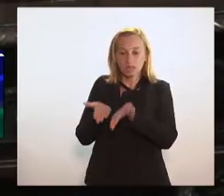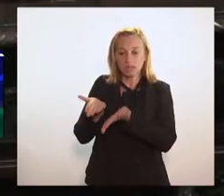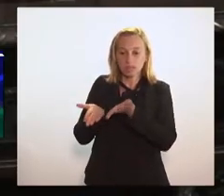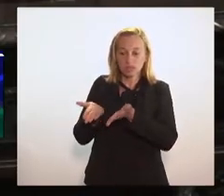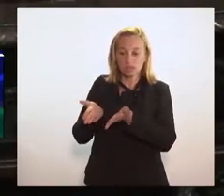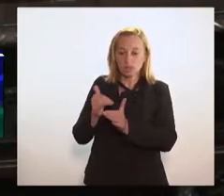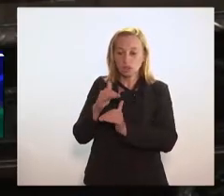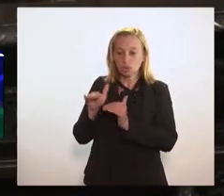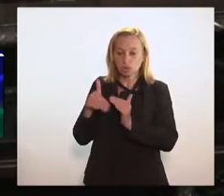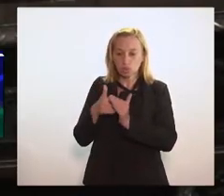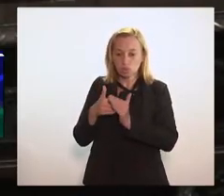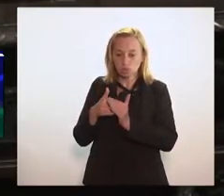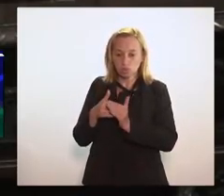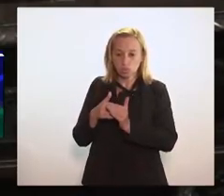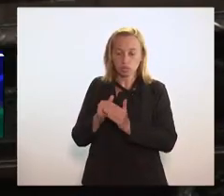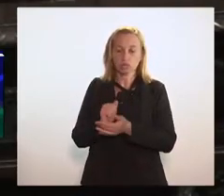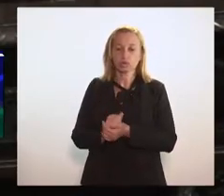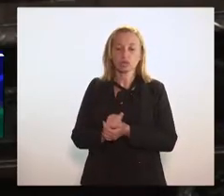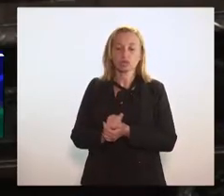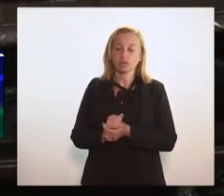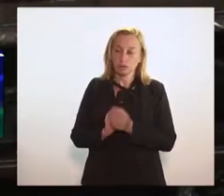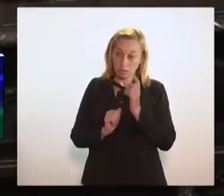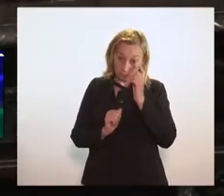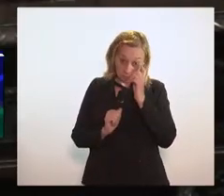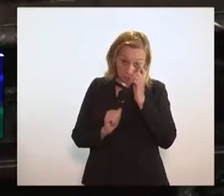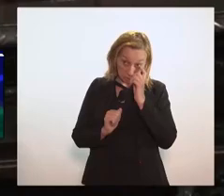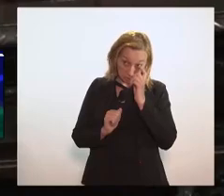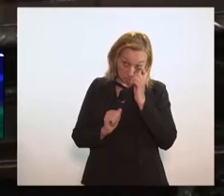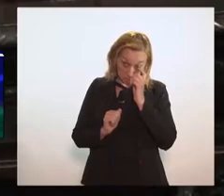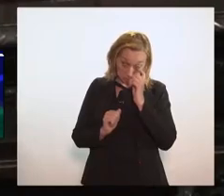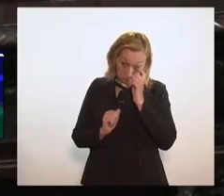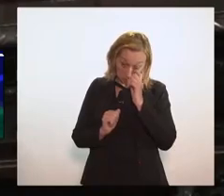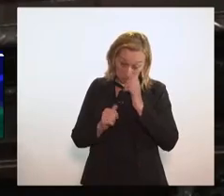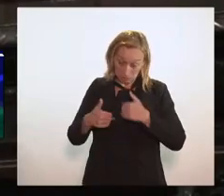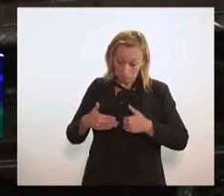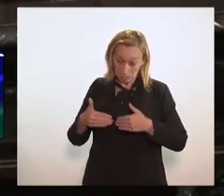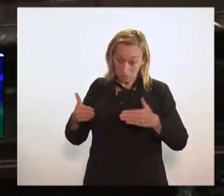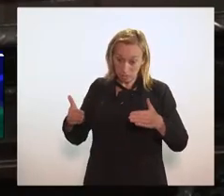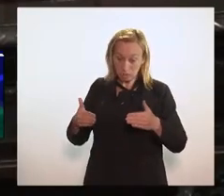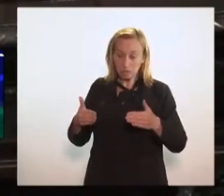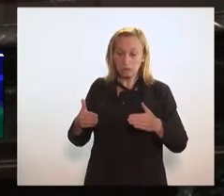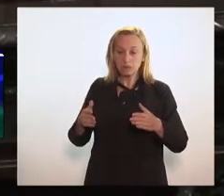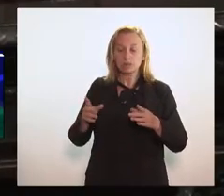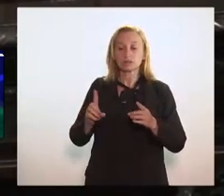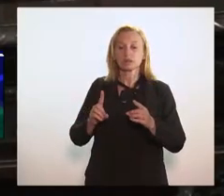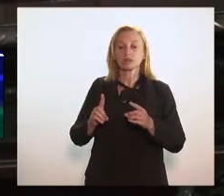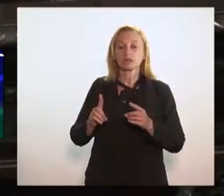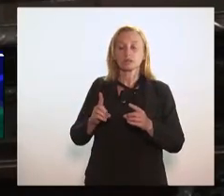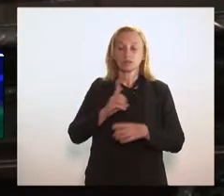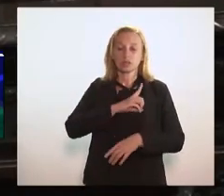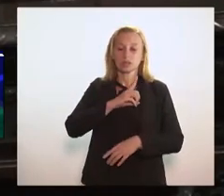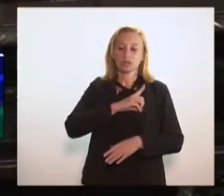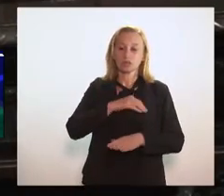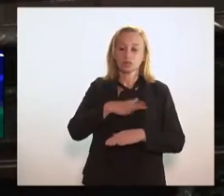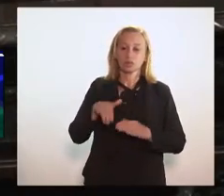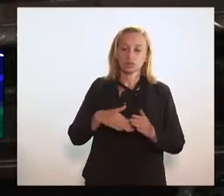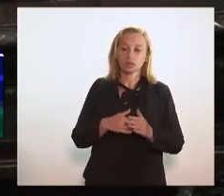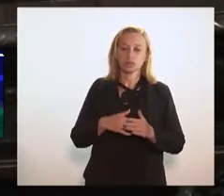antigos, e a partir de um marco da inauguração da delegacia, todo o processo seria